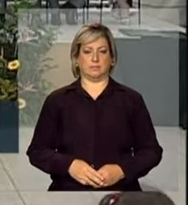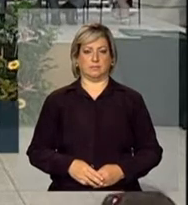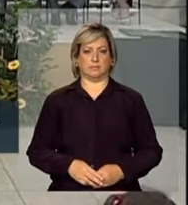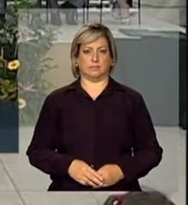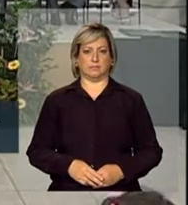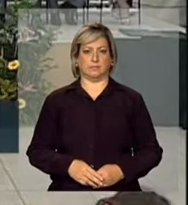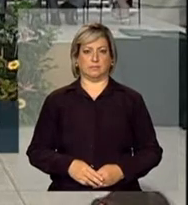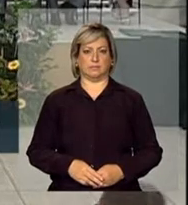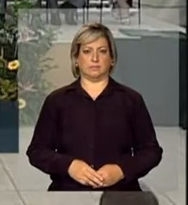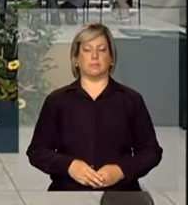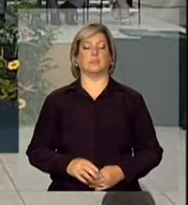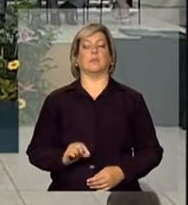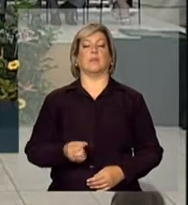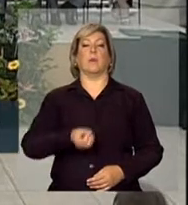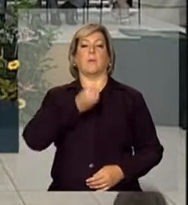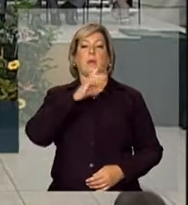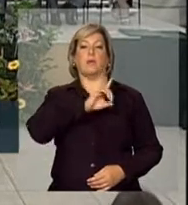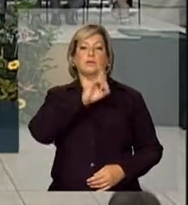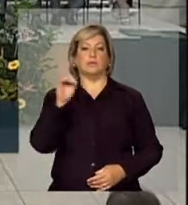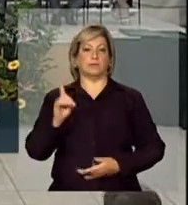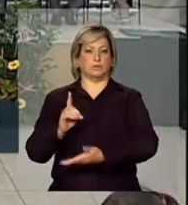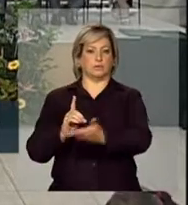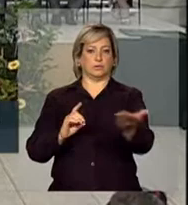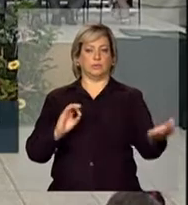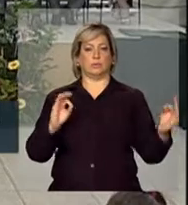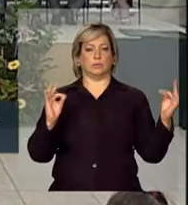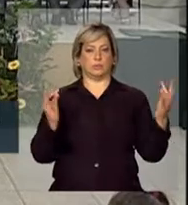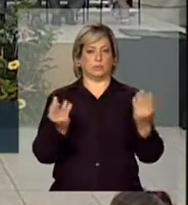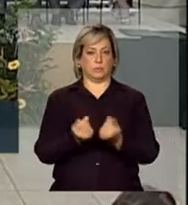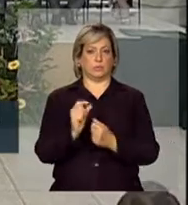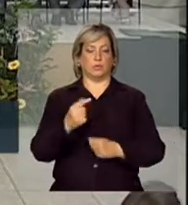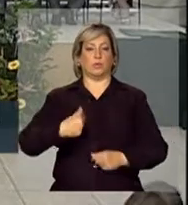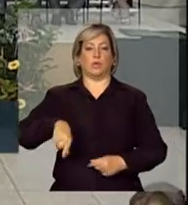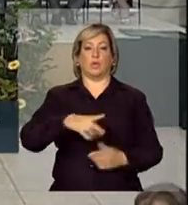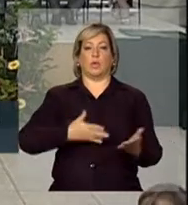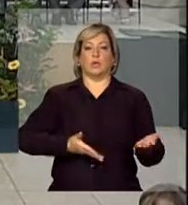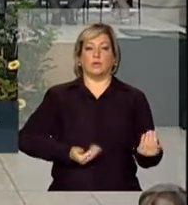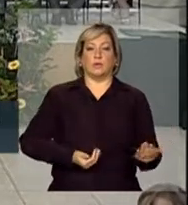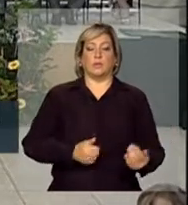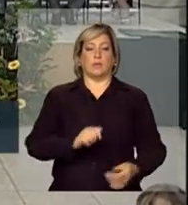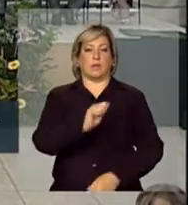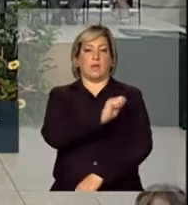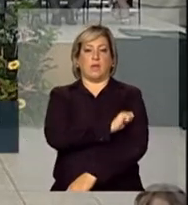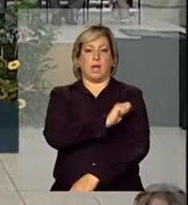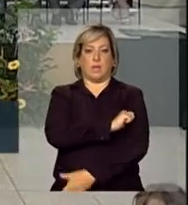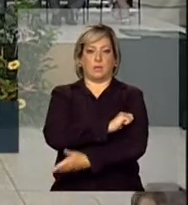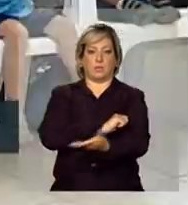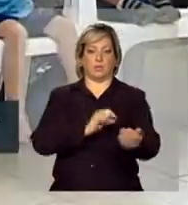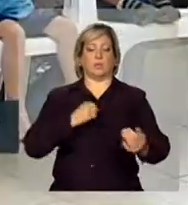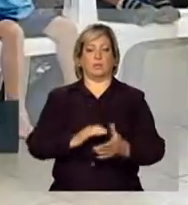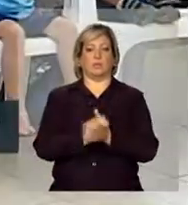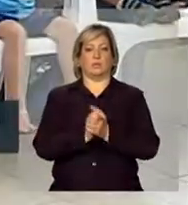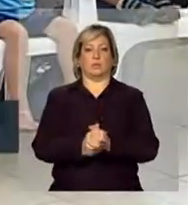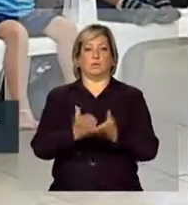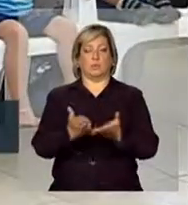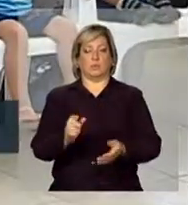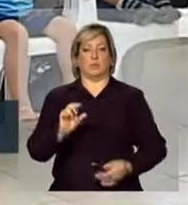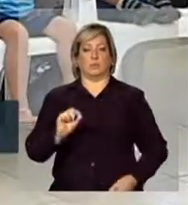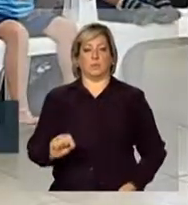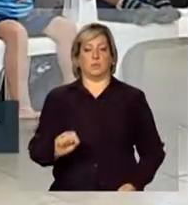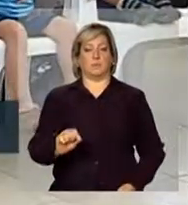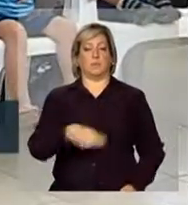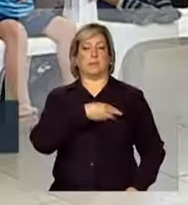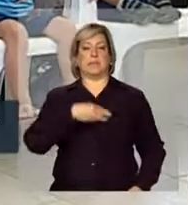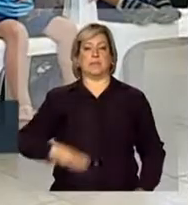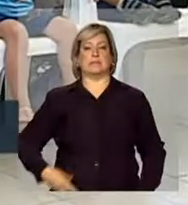é muito bom dia a todas Bom dia a todos nossos jovens alunos cumprimentar que o nosso ministro